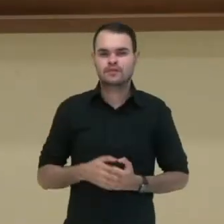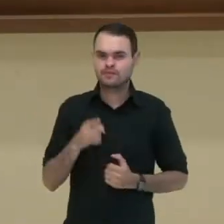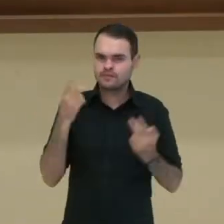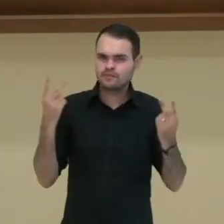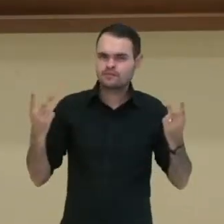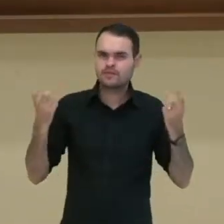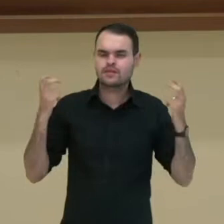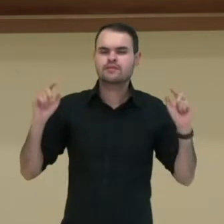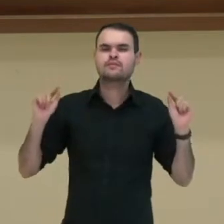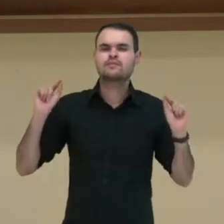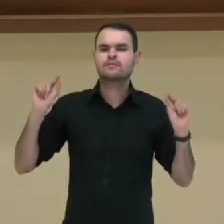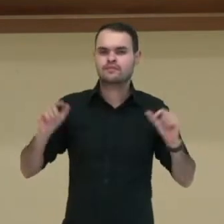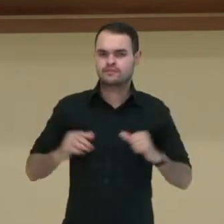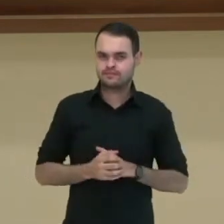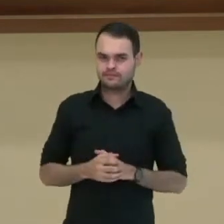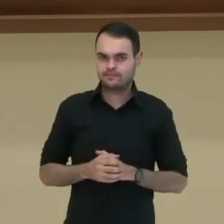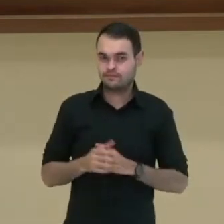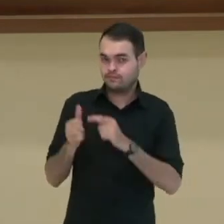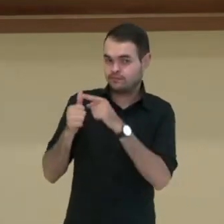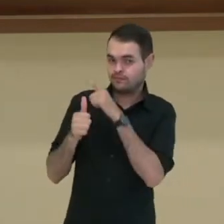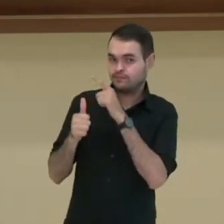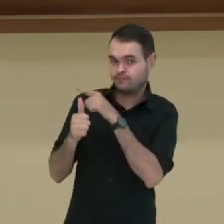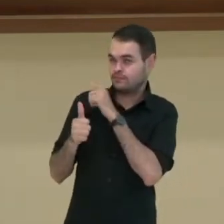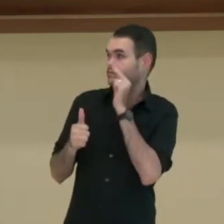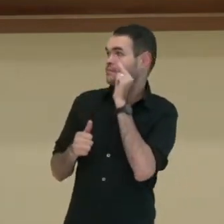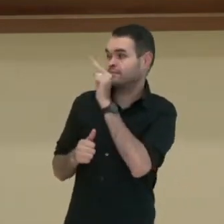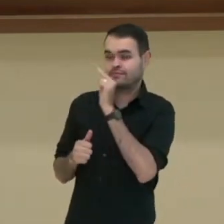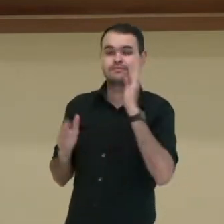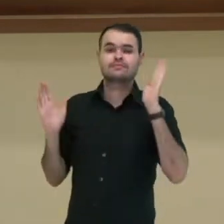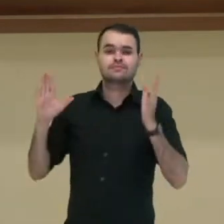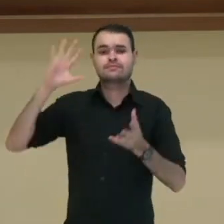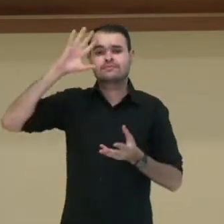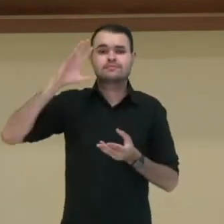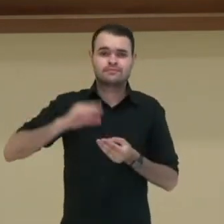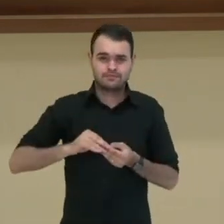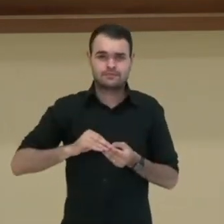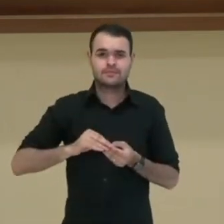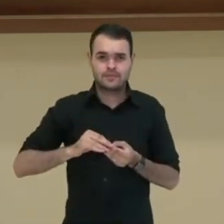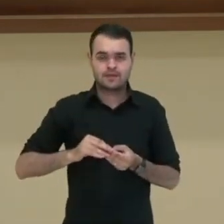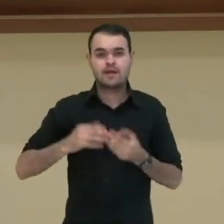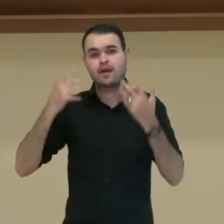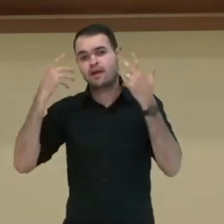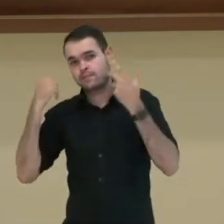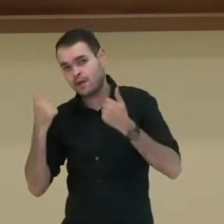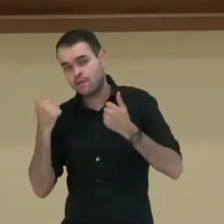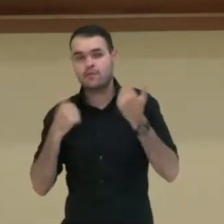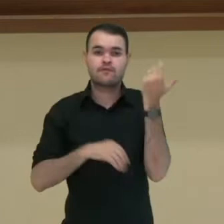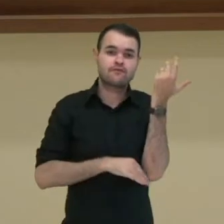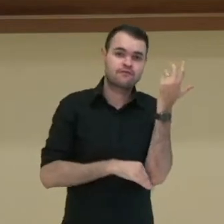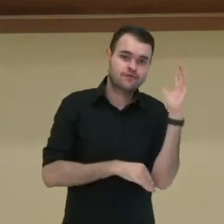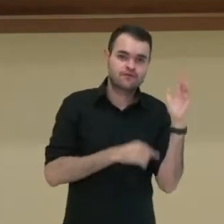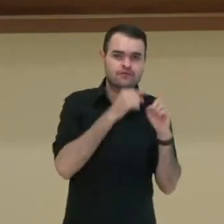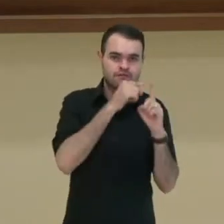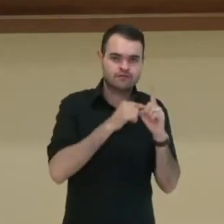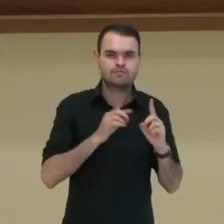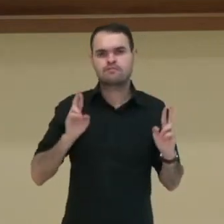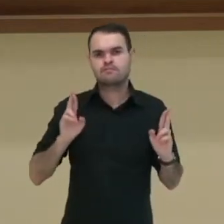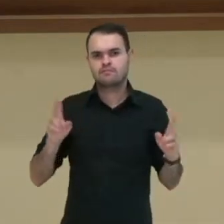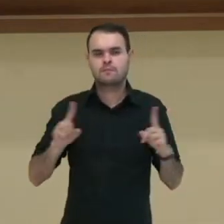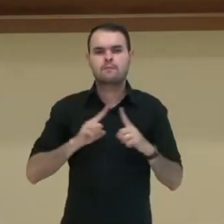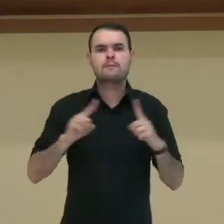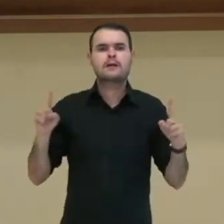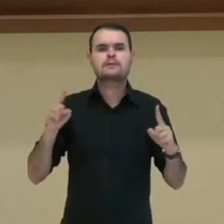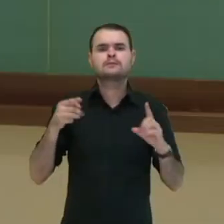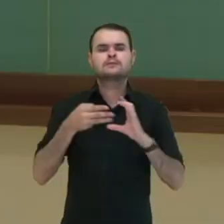percebeu? Bom, primeiro, claro, a gente já sabe que animal e vegetal é bem diferente. Mas quanto às células do corpo